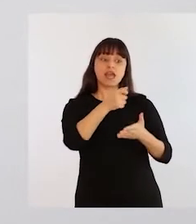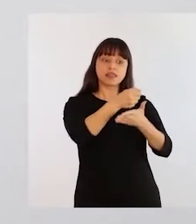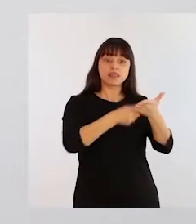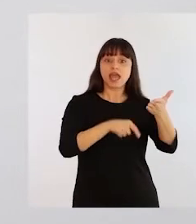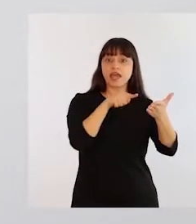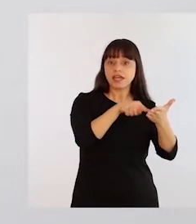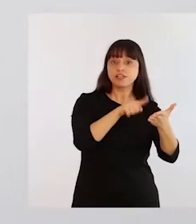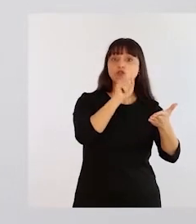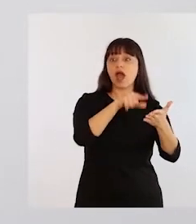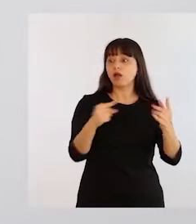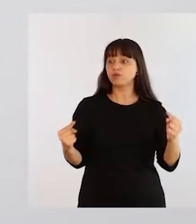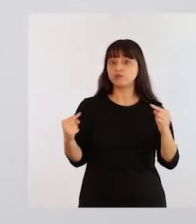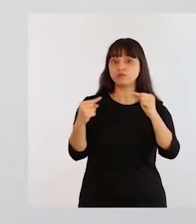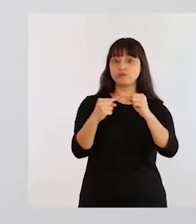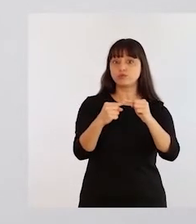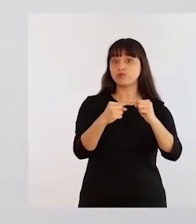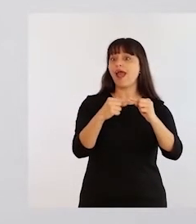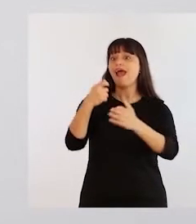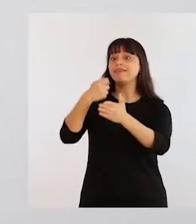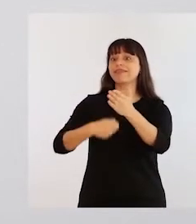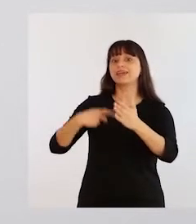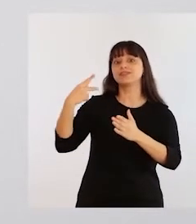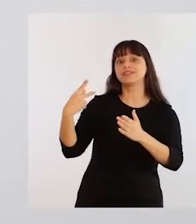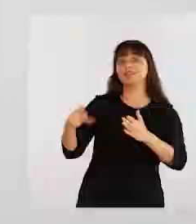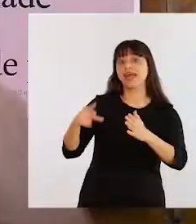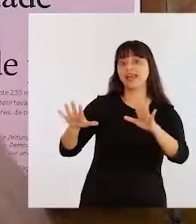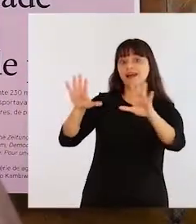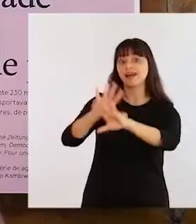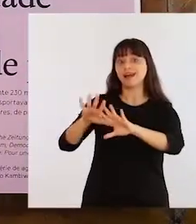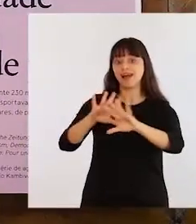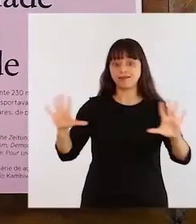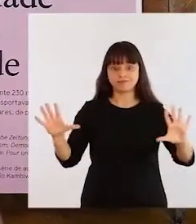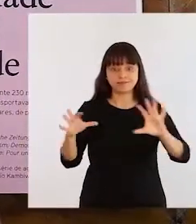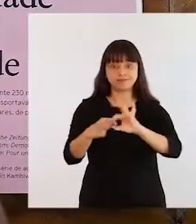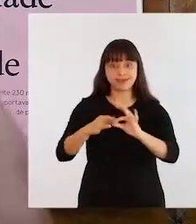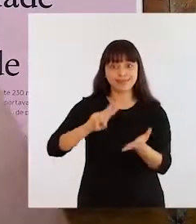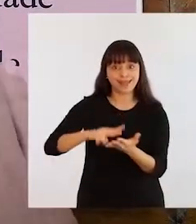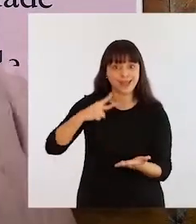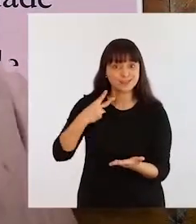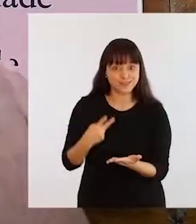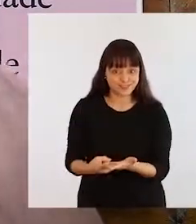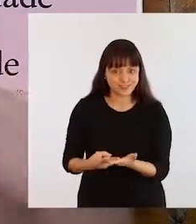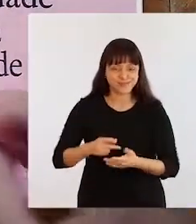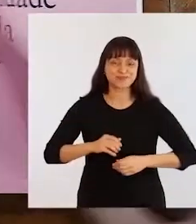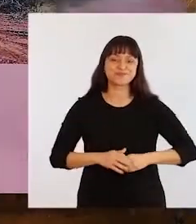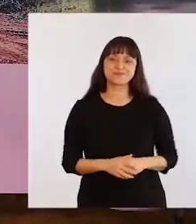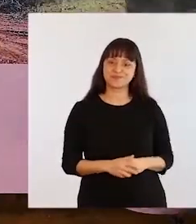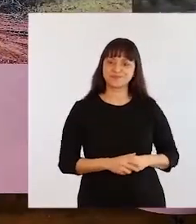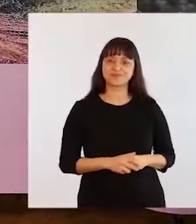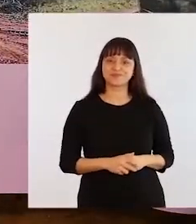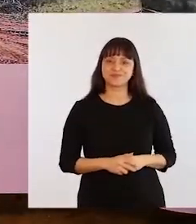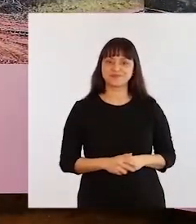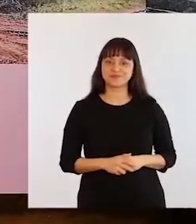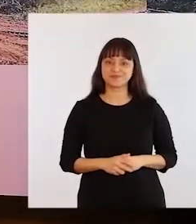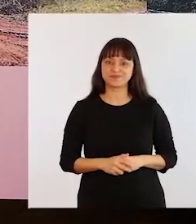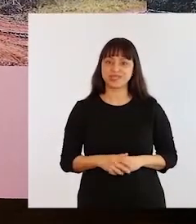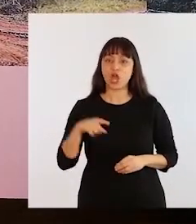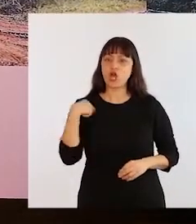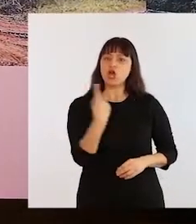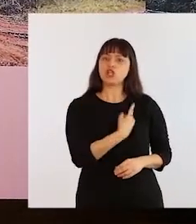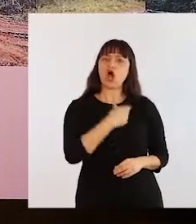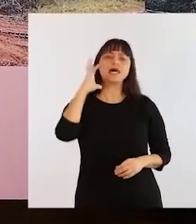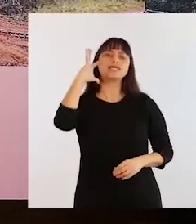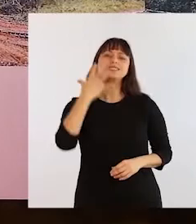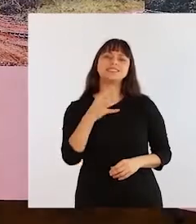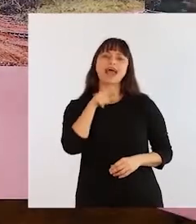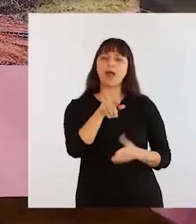o caso da tradução. Quando decidimos que essa publicação deveria dar visibilidade ao que estávamos vivenciando,